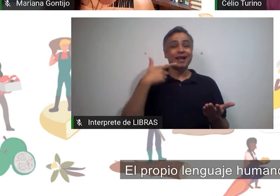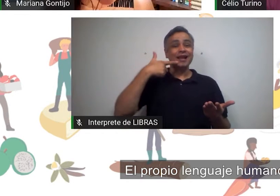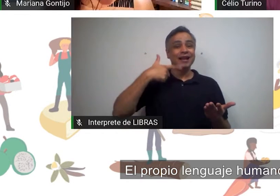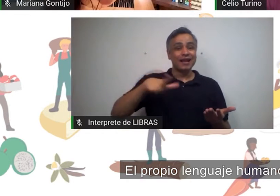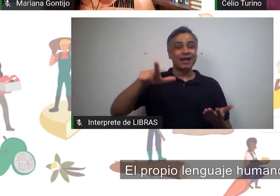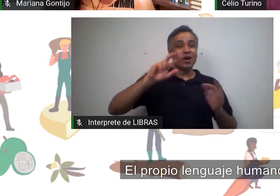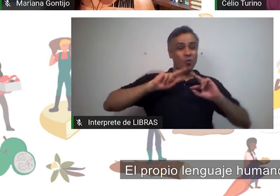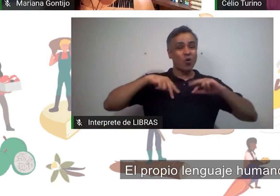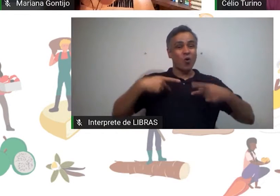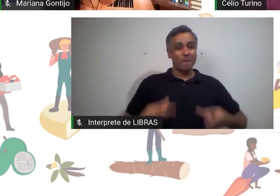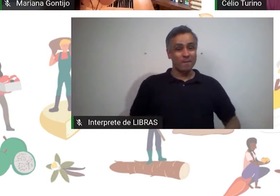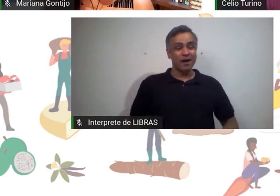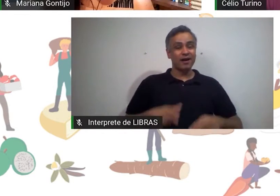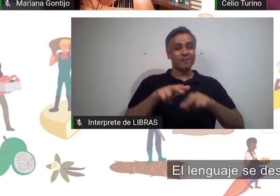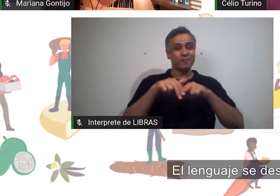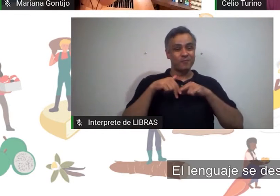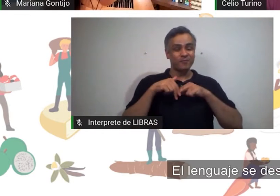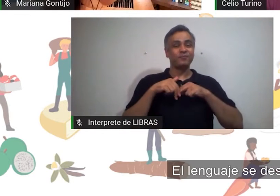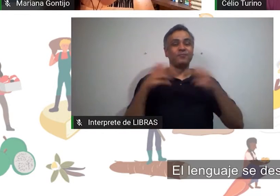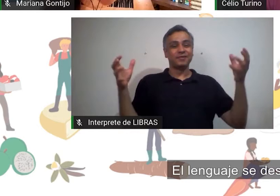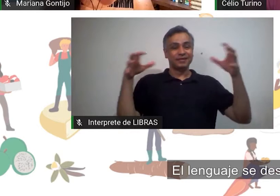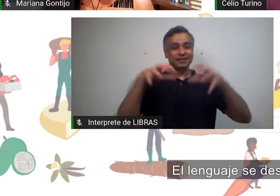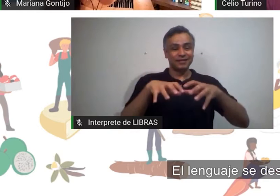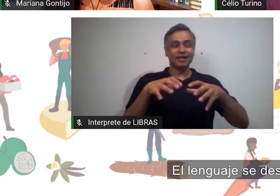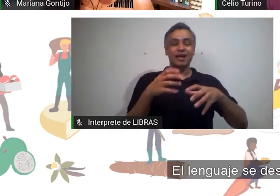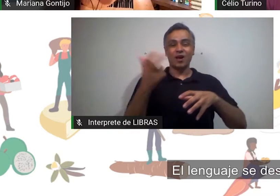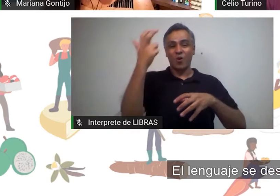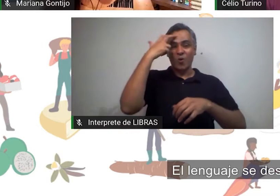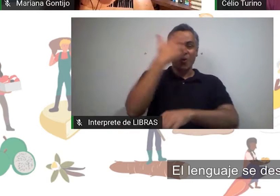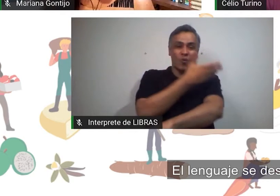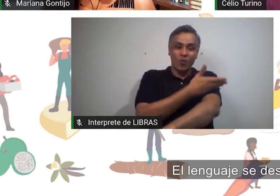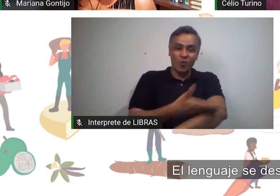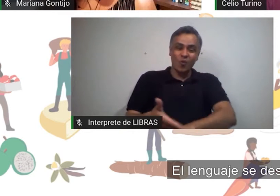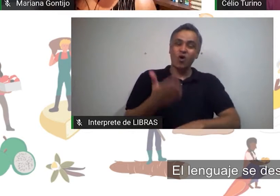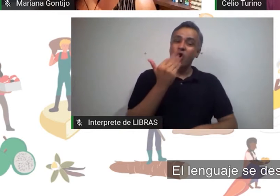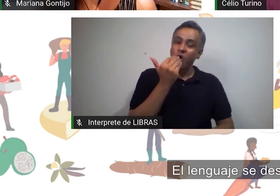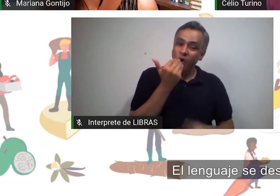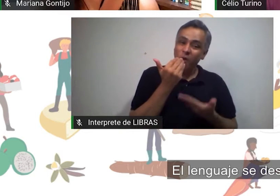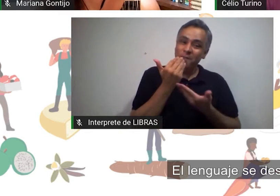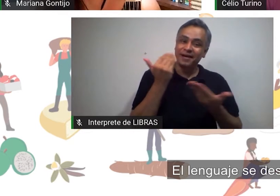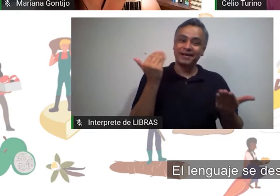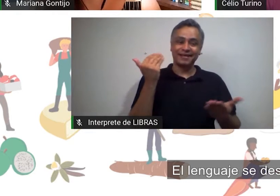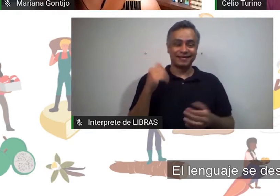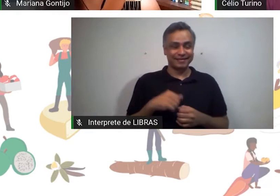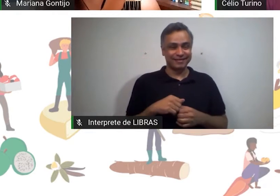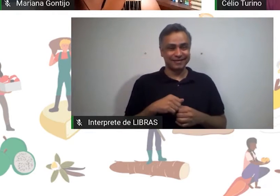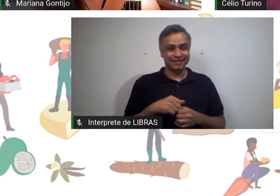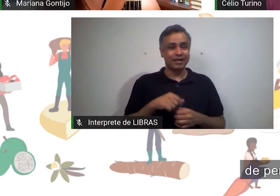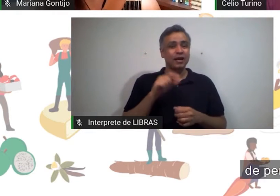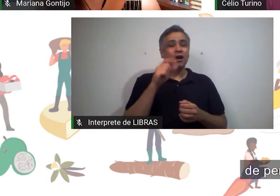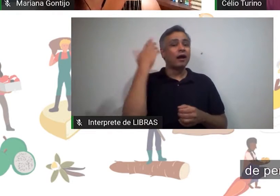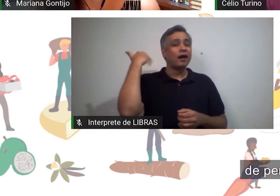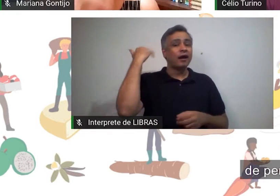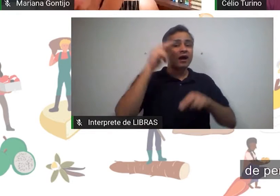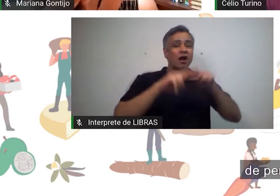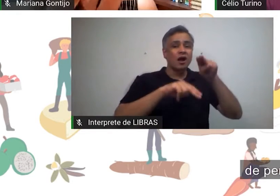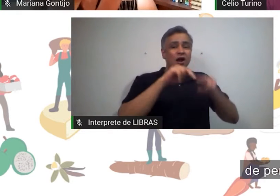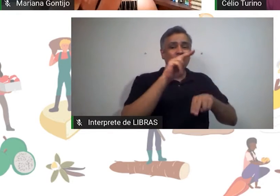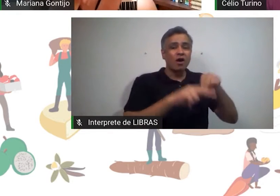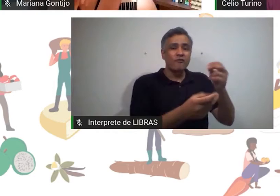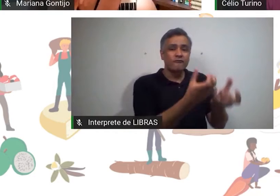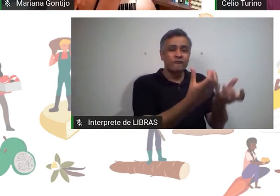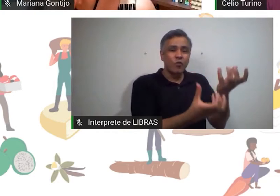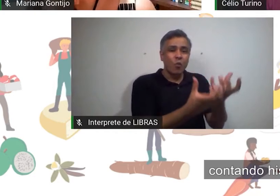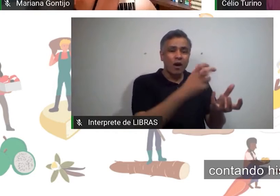da cultura alimentar. A linguagem, ela se desenvolveu ao redor de fogueiras, com as pessoas